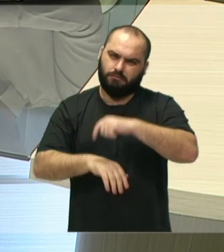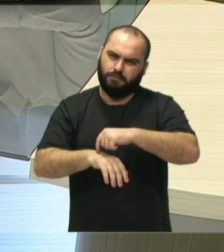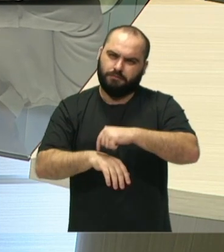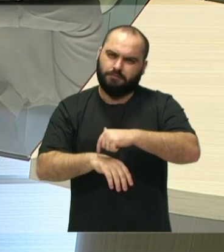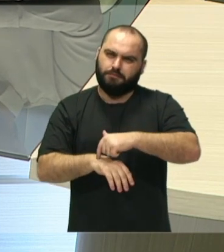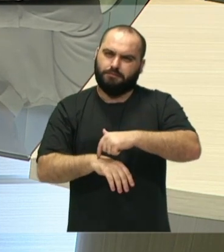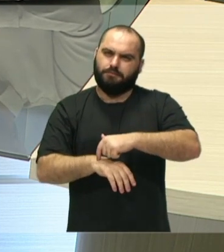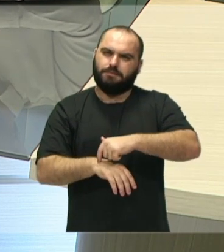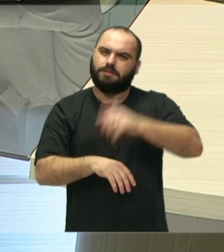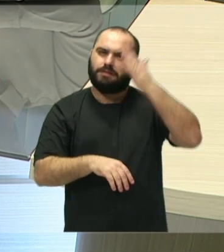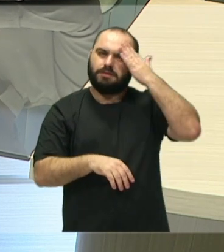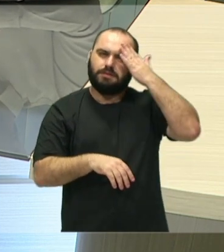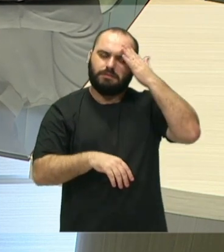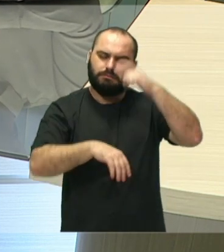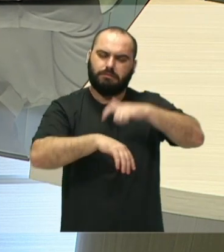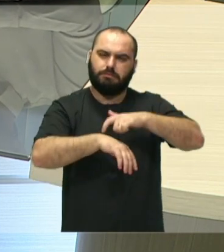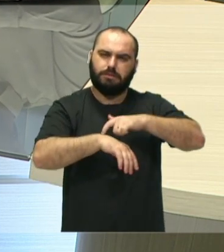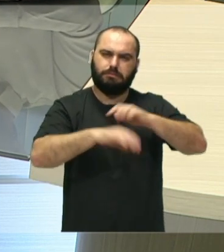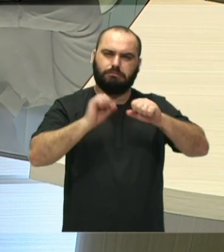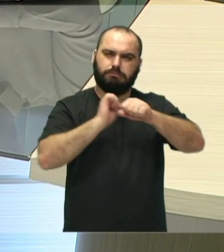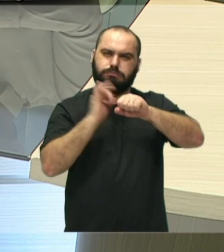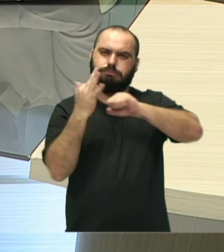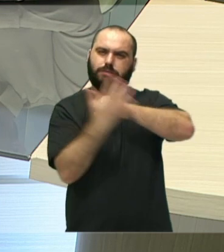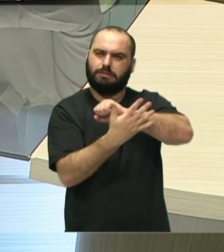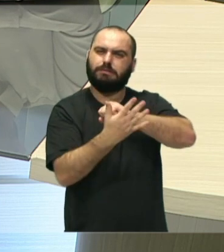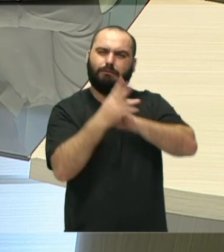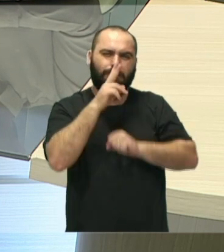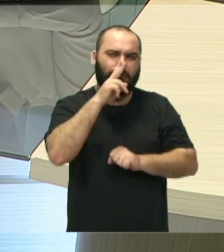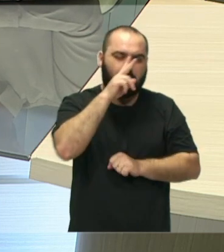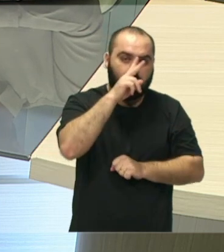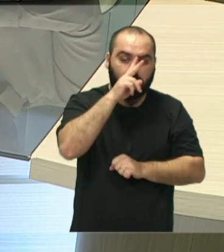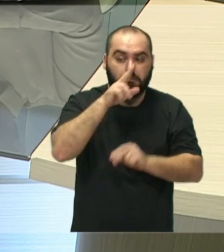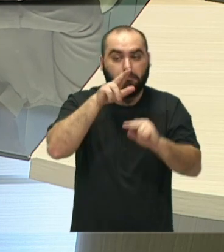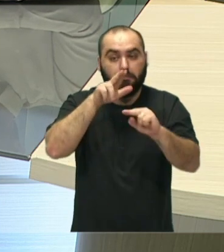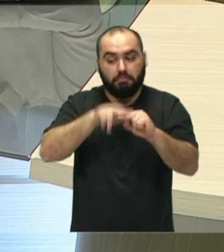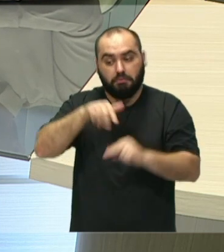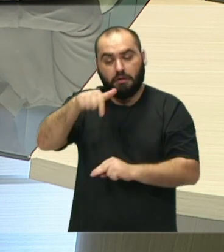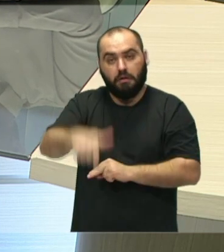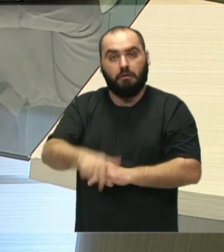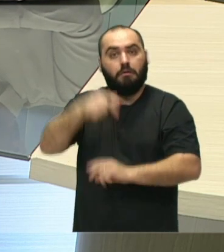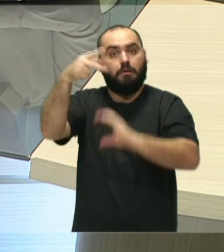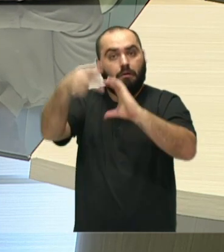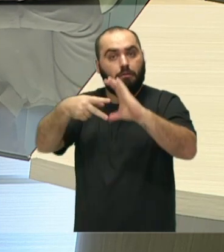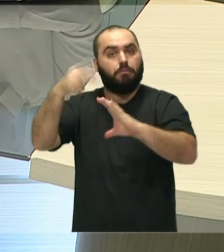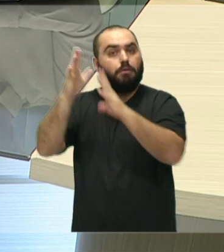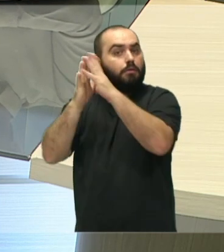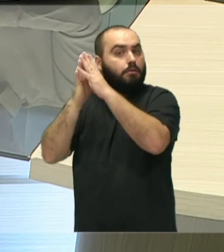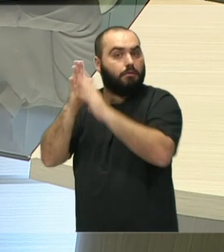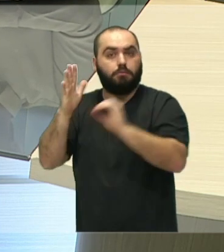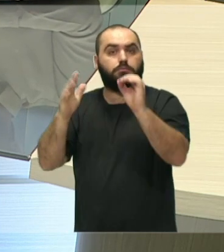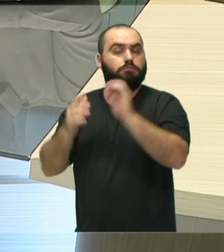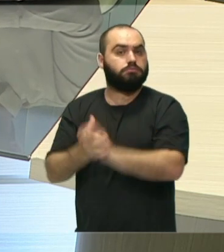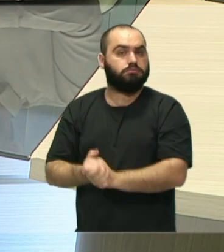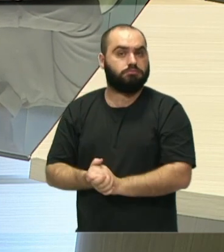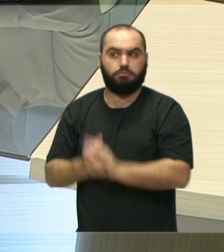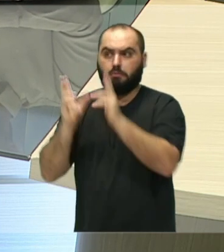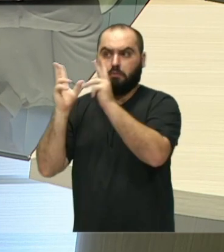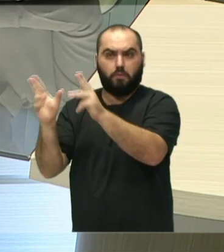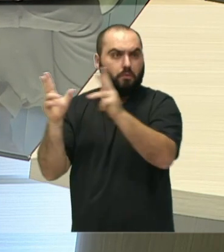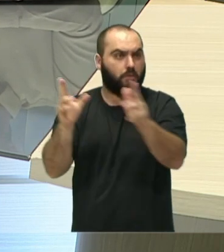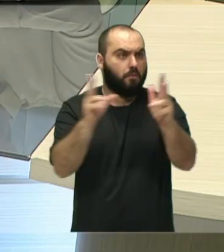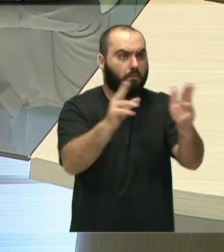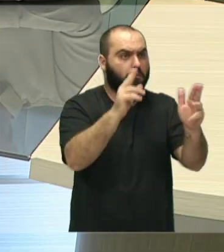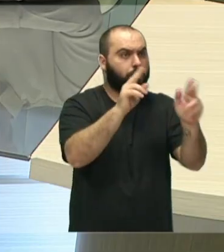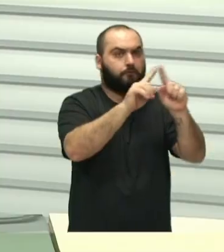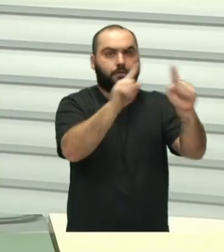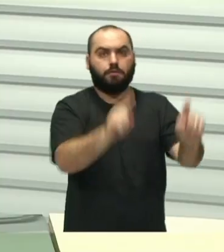Agudo da pandemia e nós estamos dando exemplo aqui na Câmara é como todo trabalhador tem né